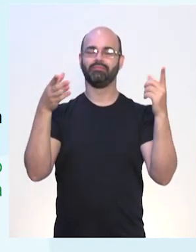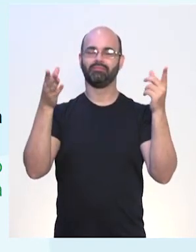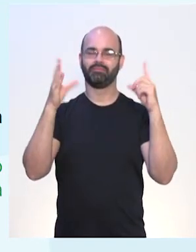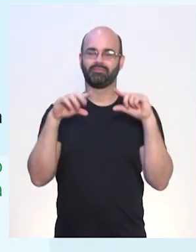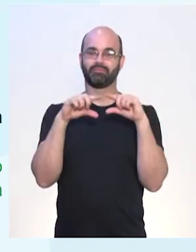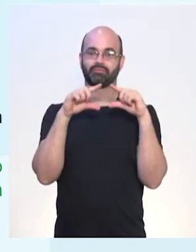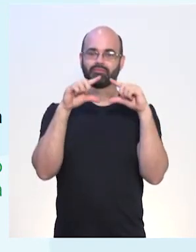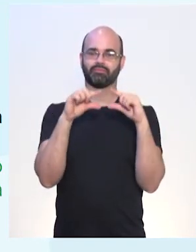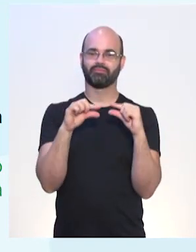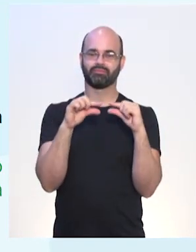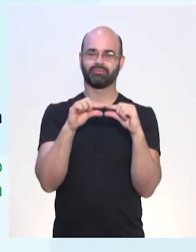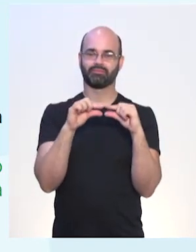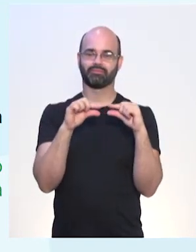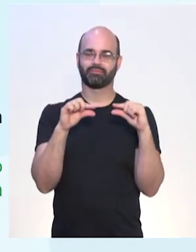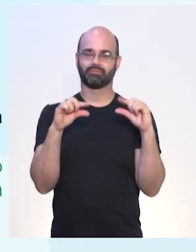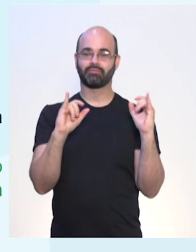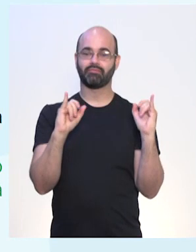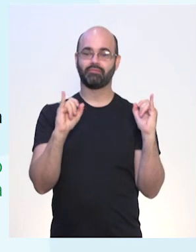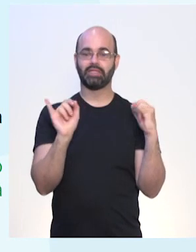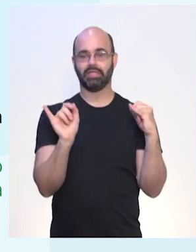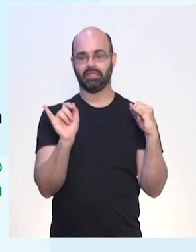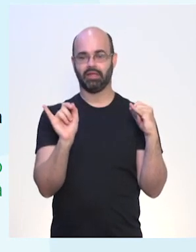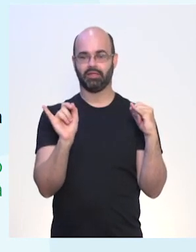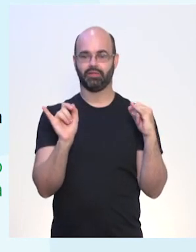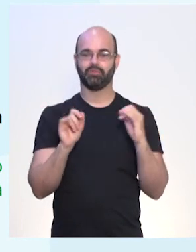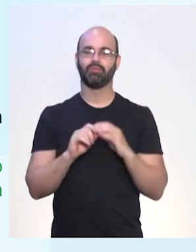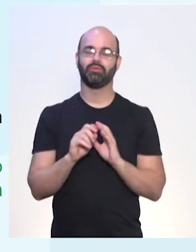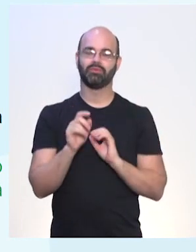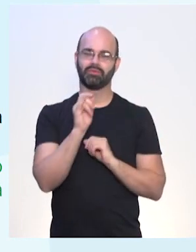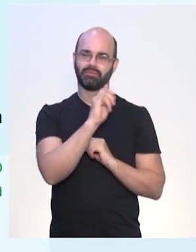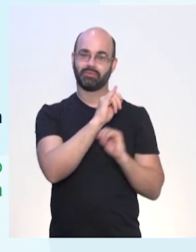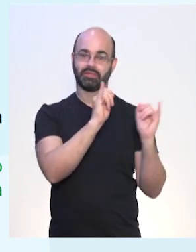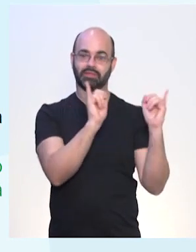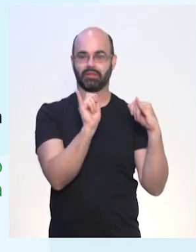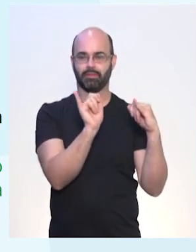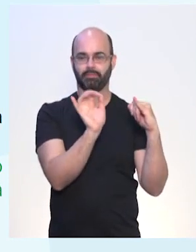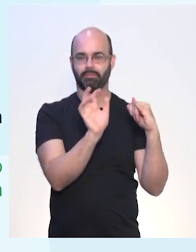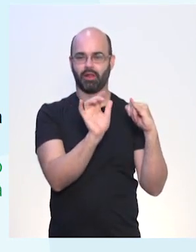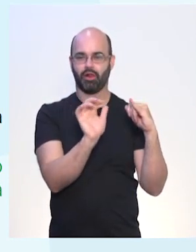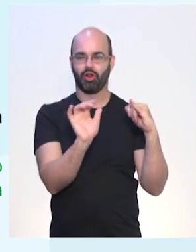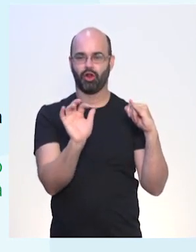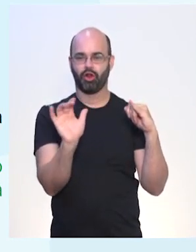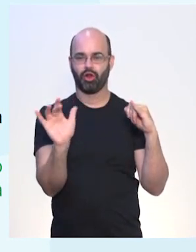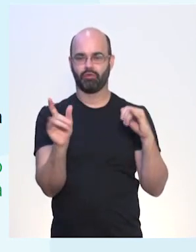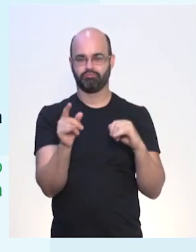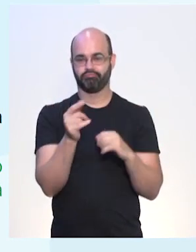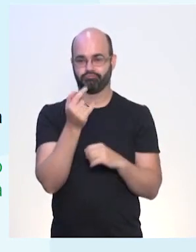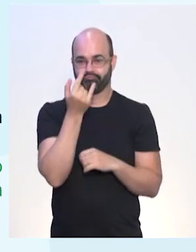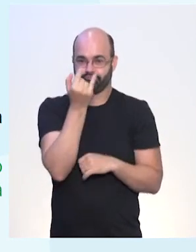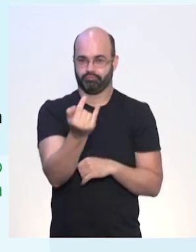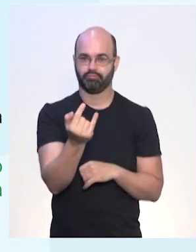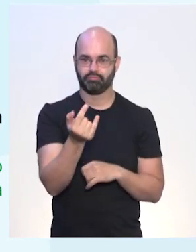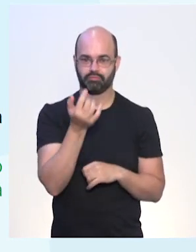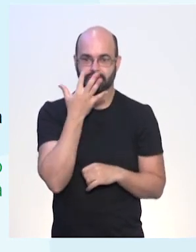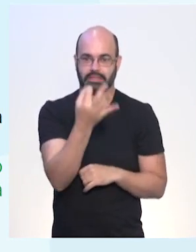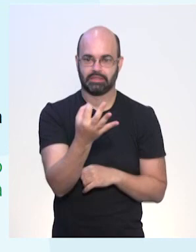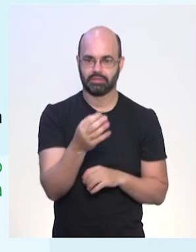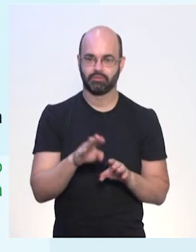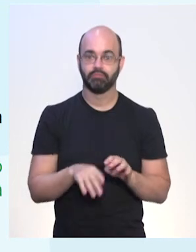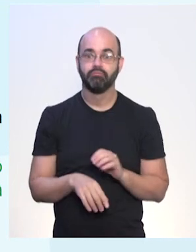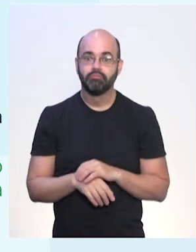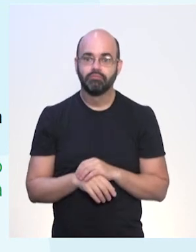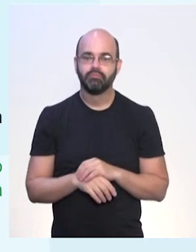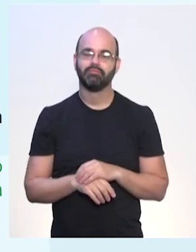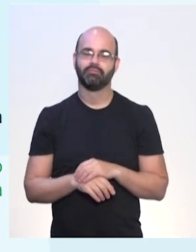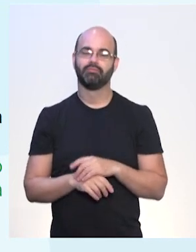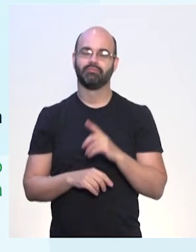o subtítulo em itálico Ah mas de qualquer forma chama atenção também então difere do título